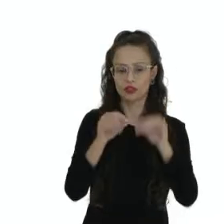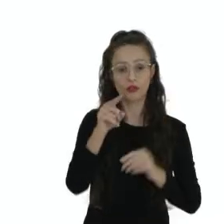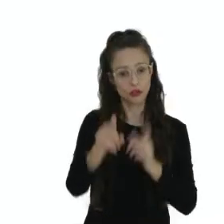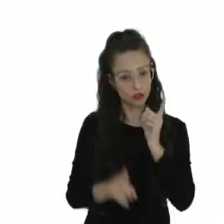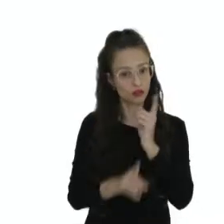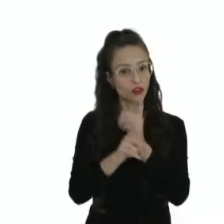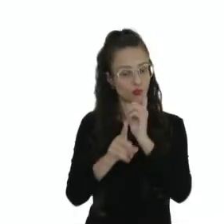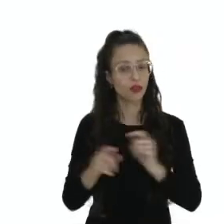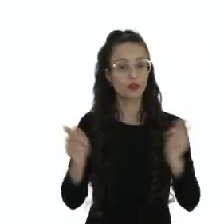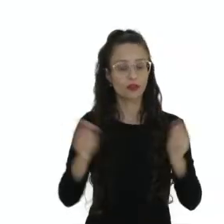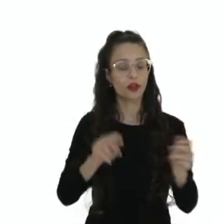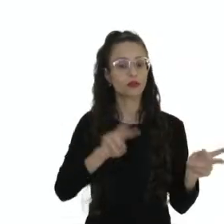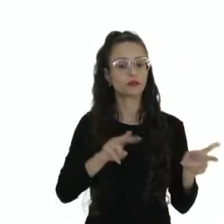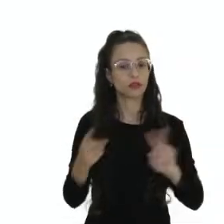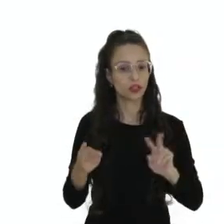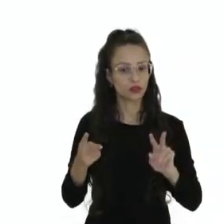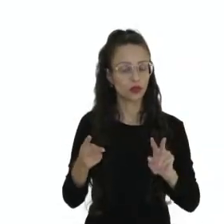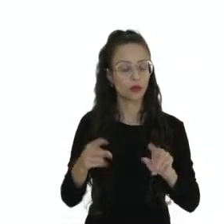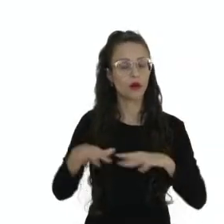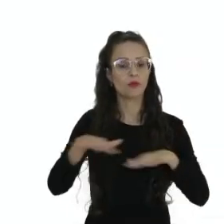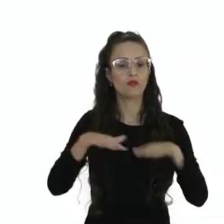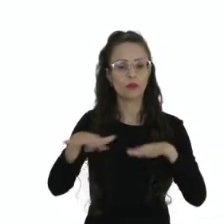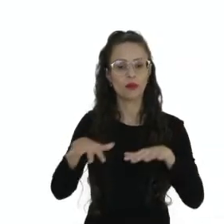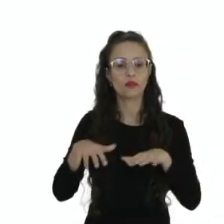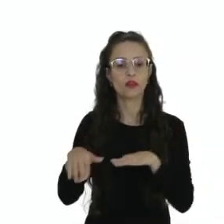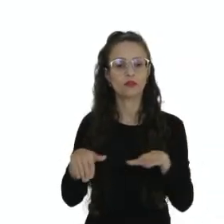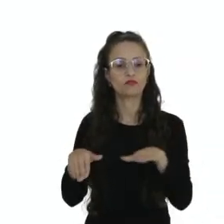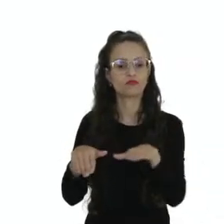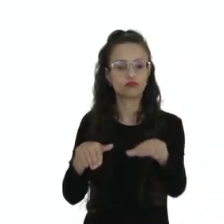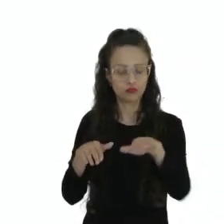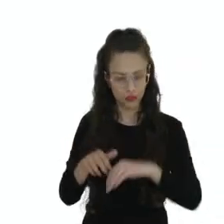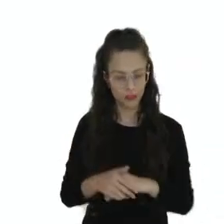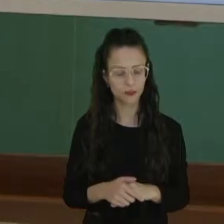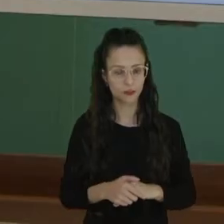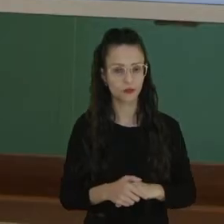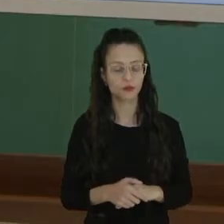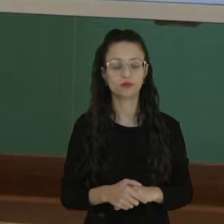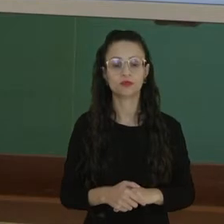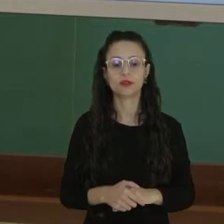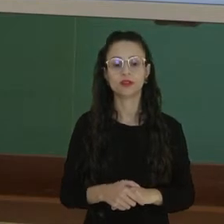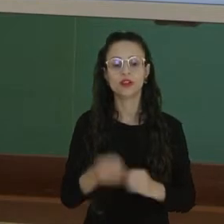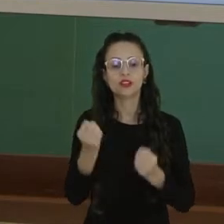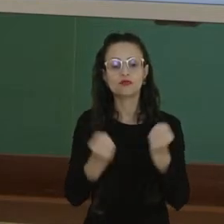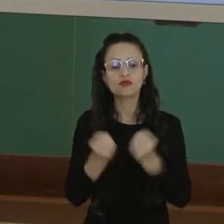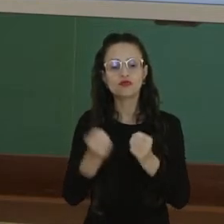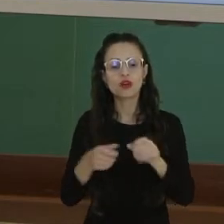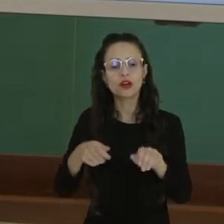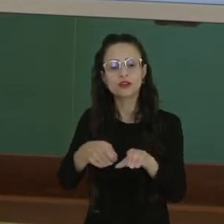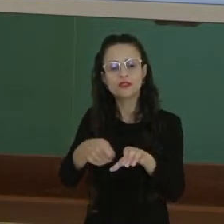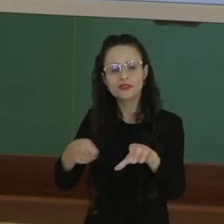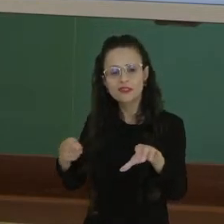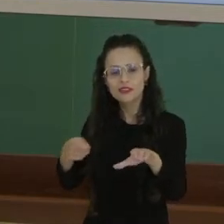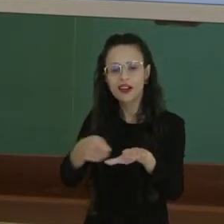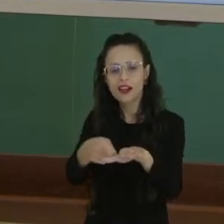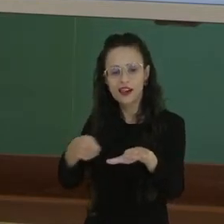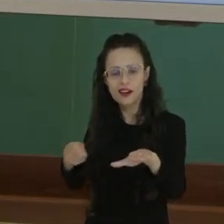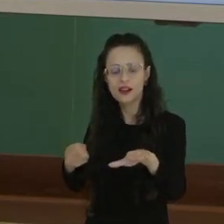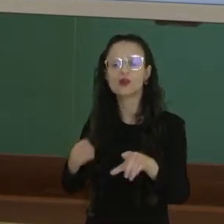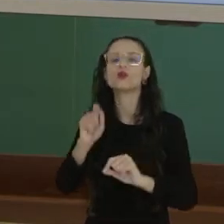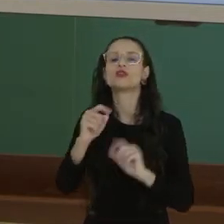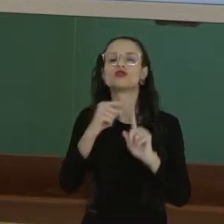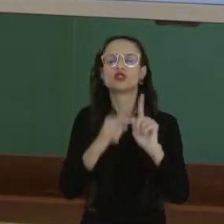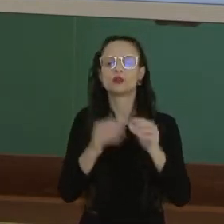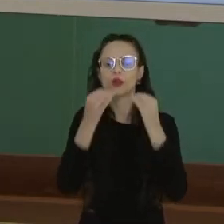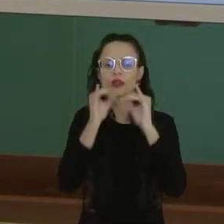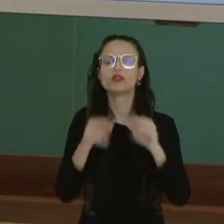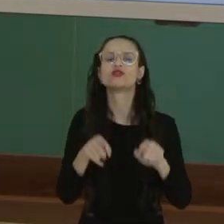que se transforma para movimentar esse carrinho? Certo? Conhecido também como carrinho de fricção. Então, qual é o tipo de energia